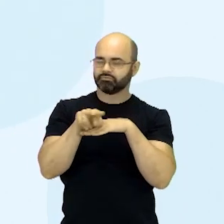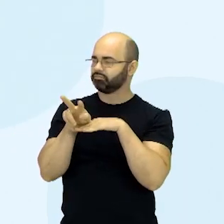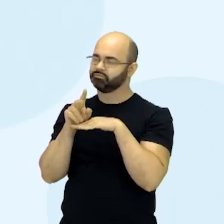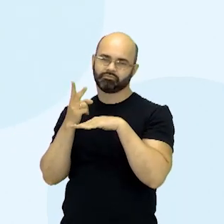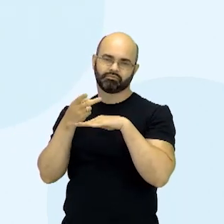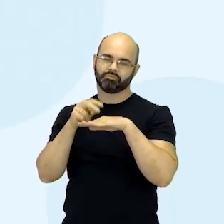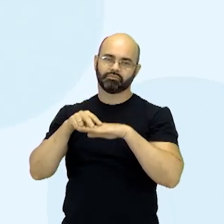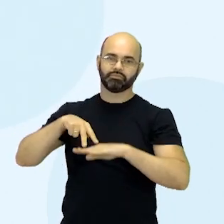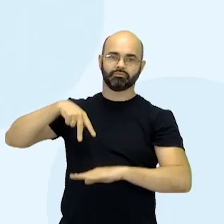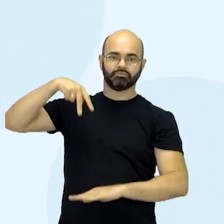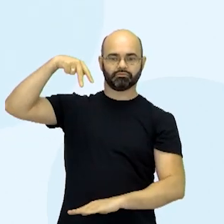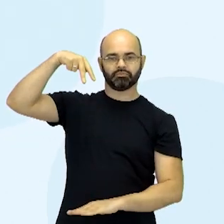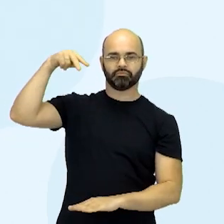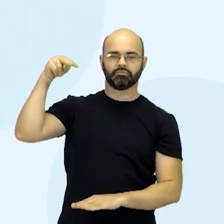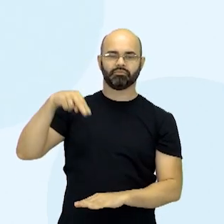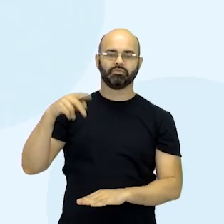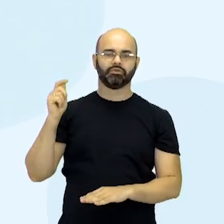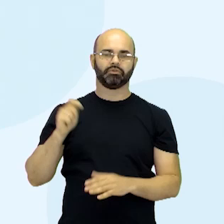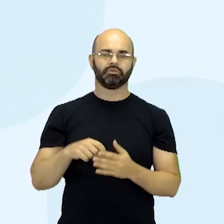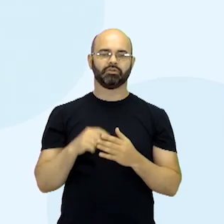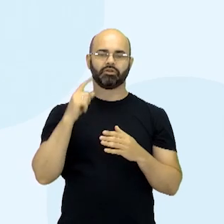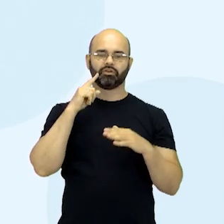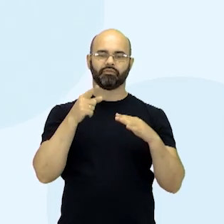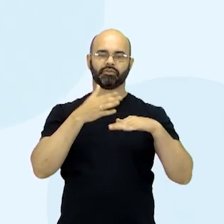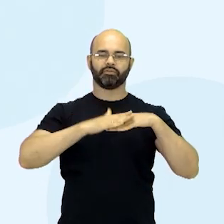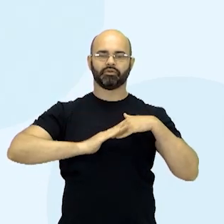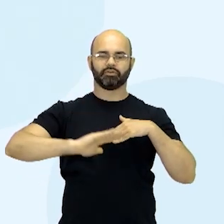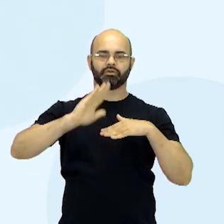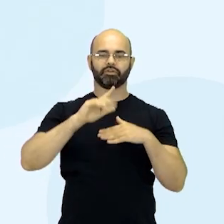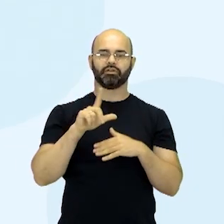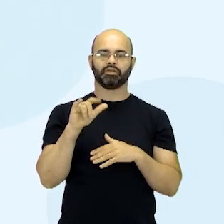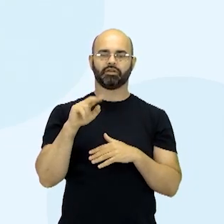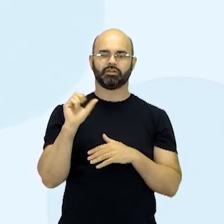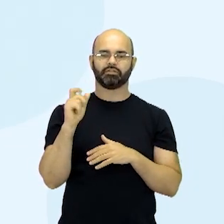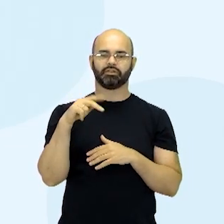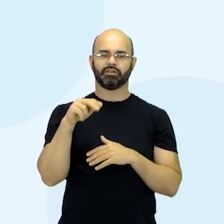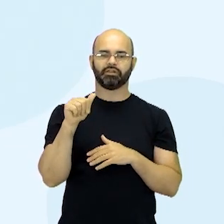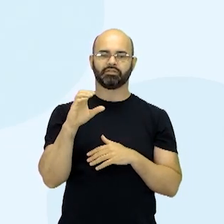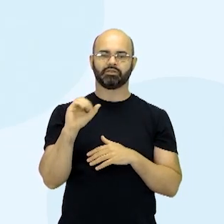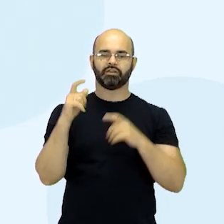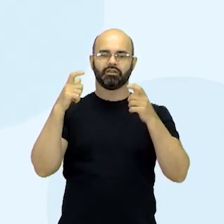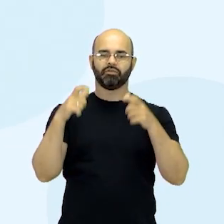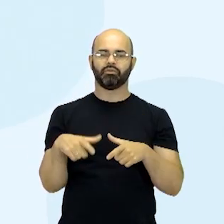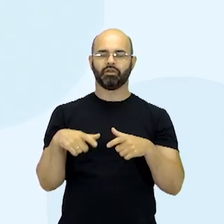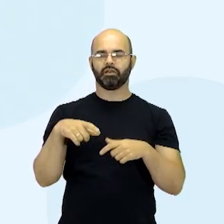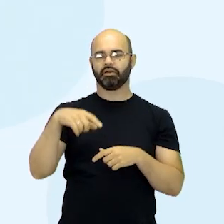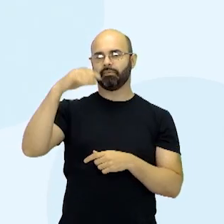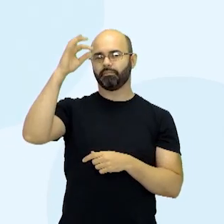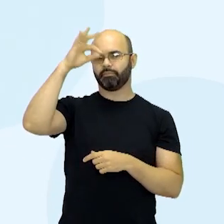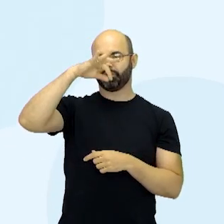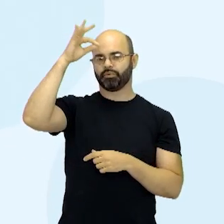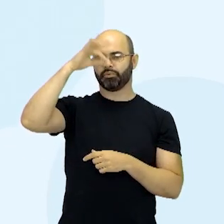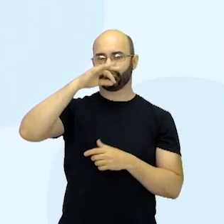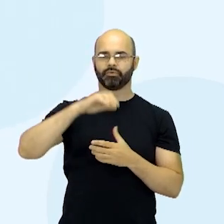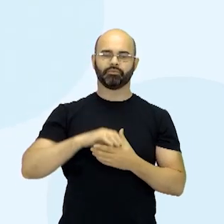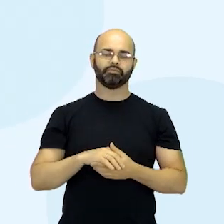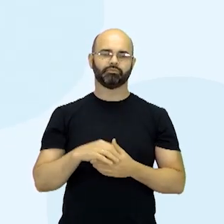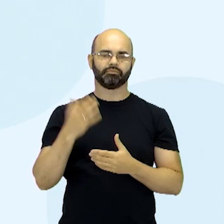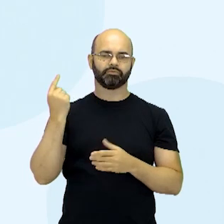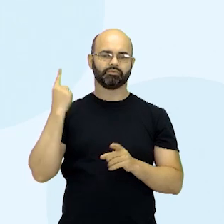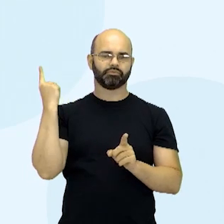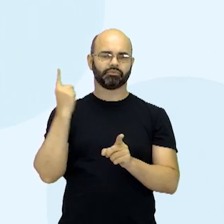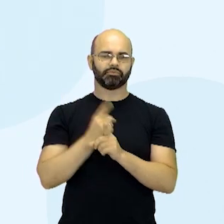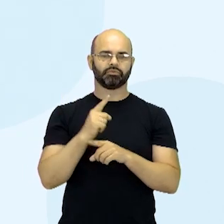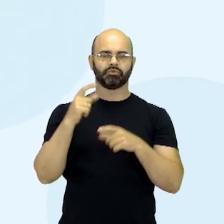mais famosos geoglifos negativos estão as linhas de Nazca, no Peru. Recentemente, geoglifos foram